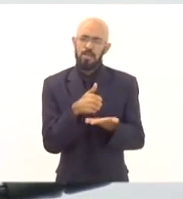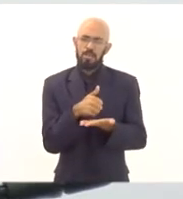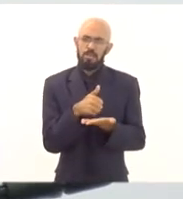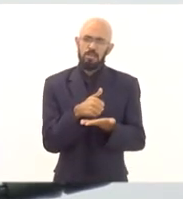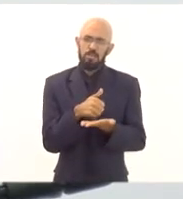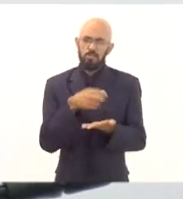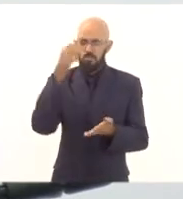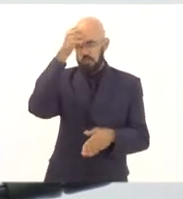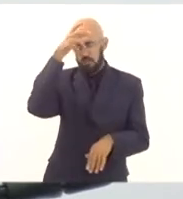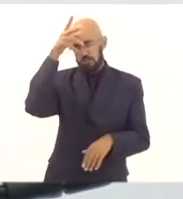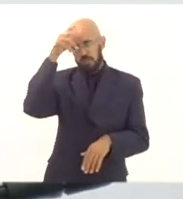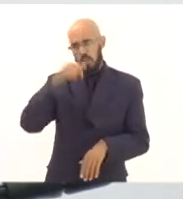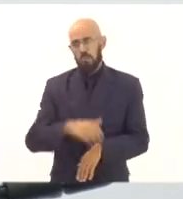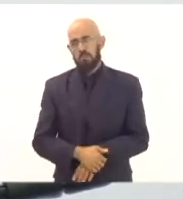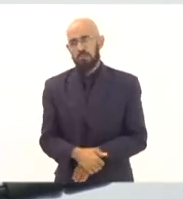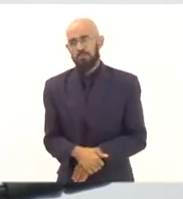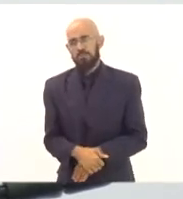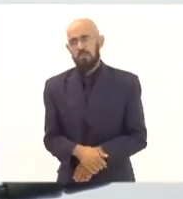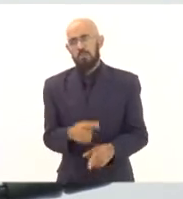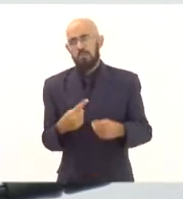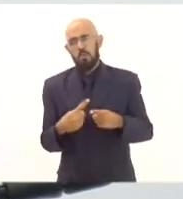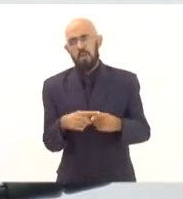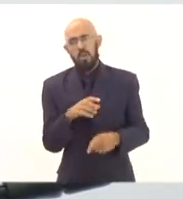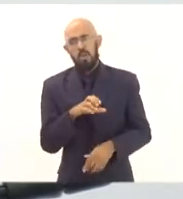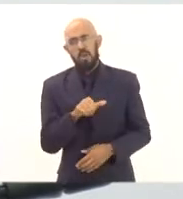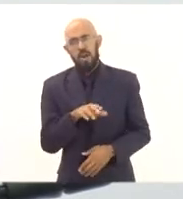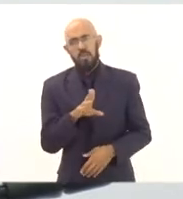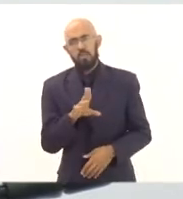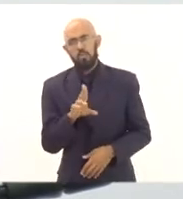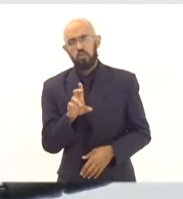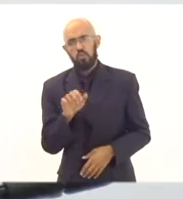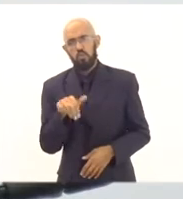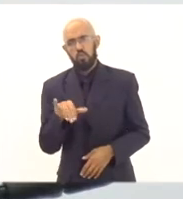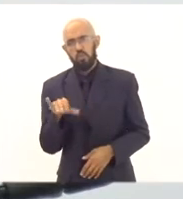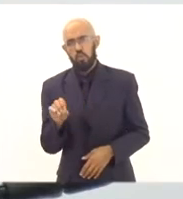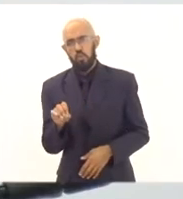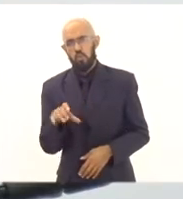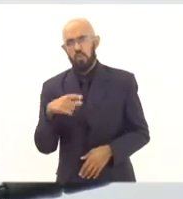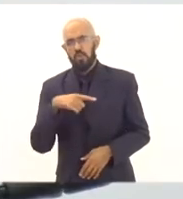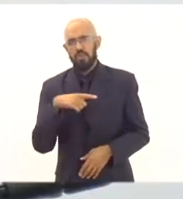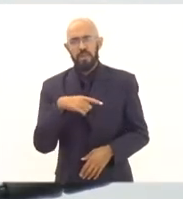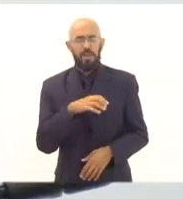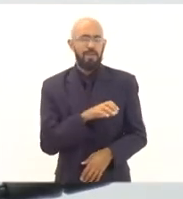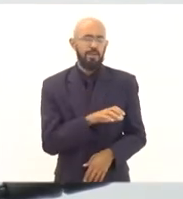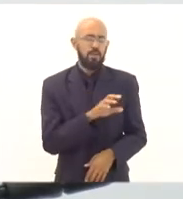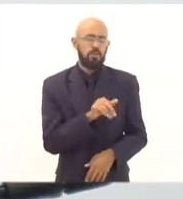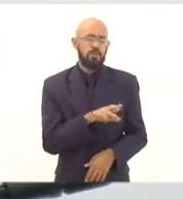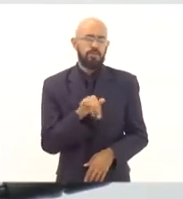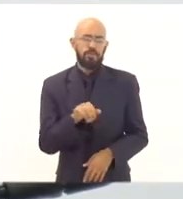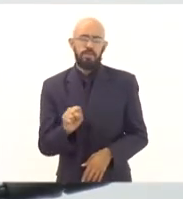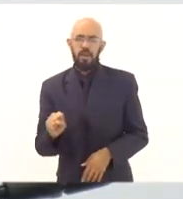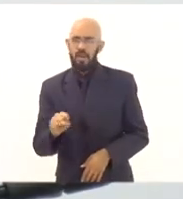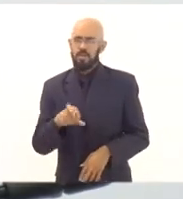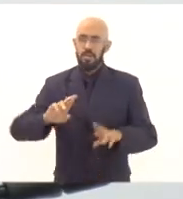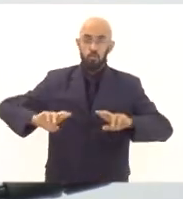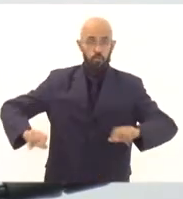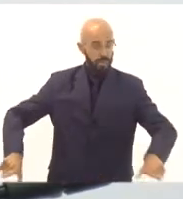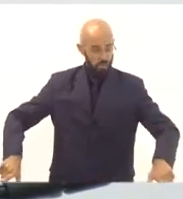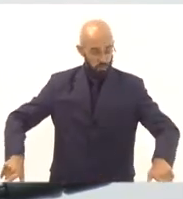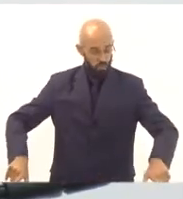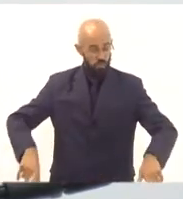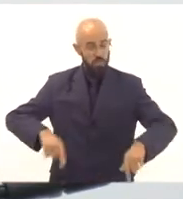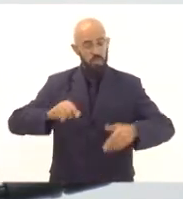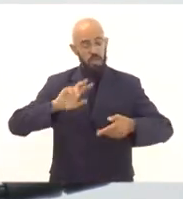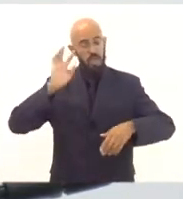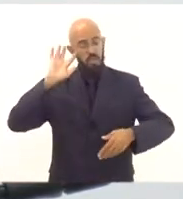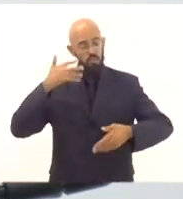né porque uma coisa tá no CAD único outra coisa são os Cras resolvemos resolvendo ali no território